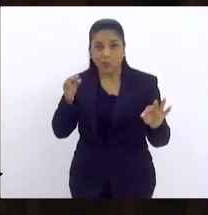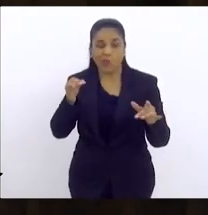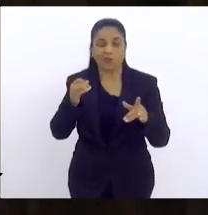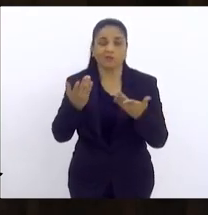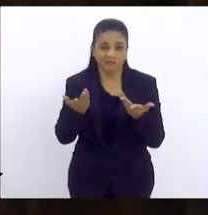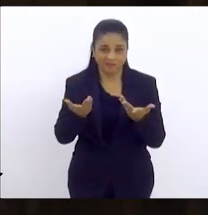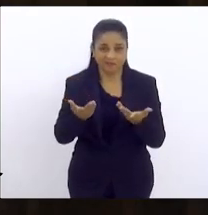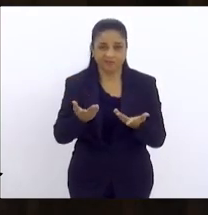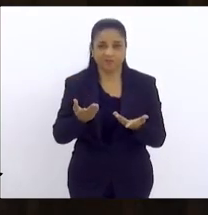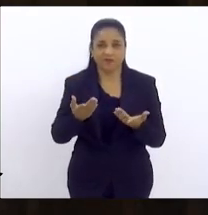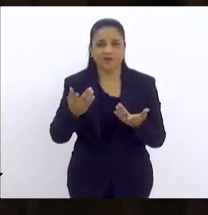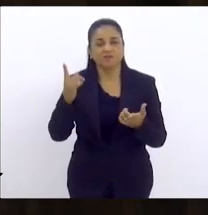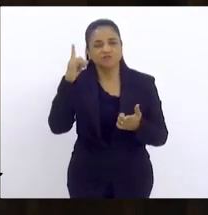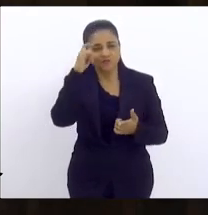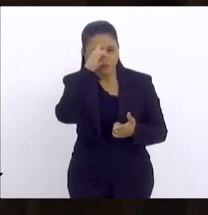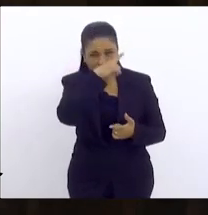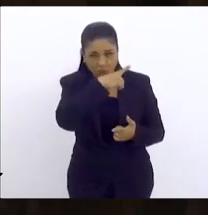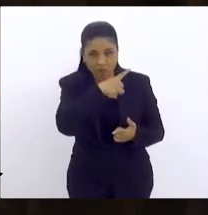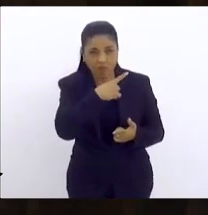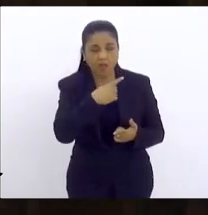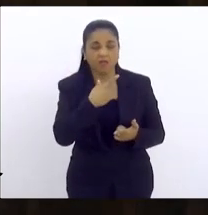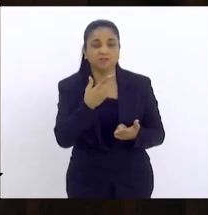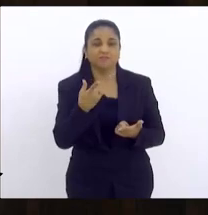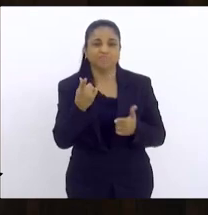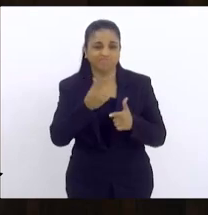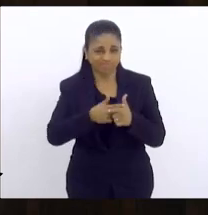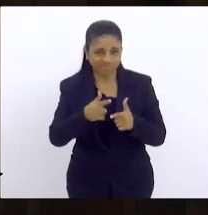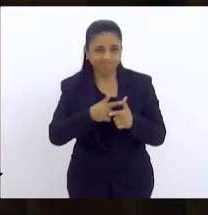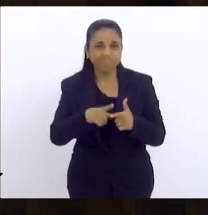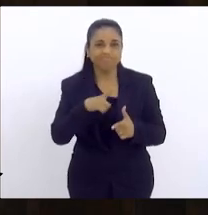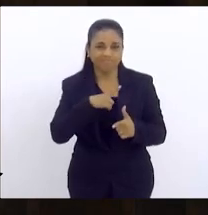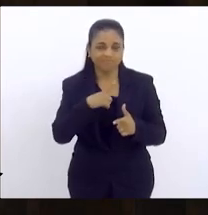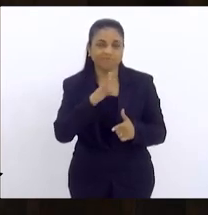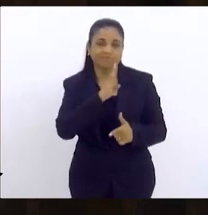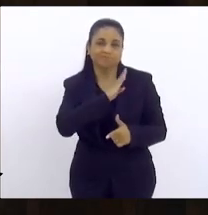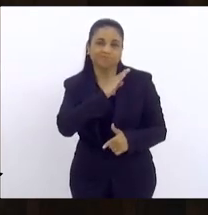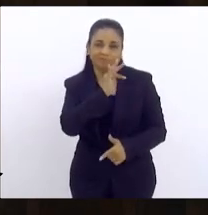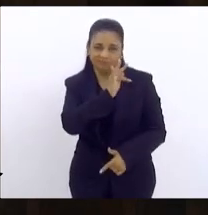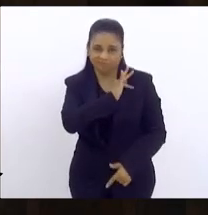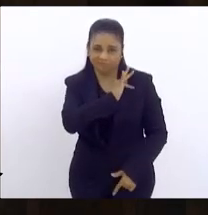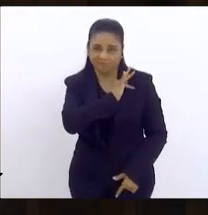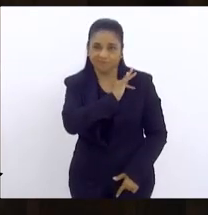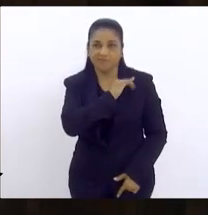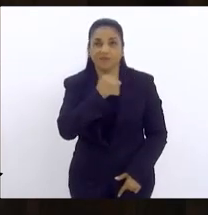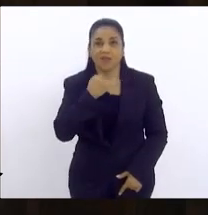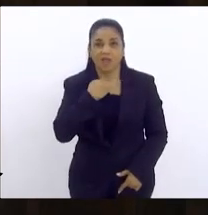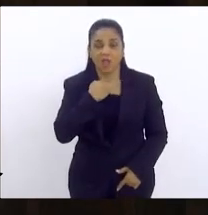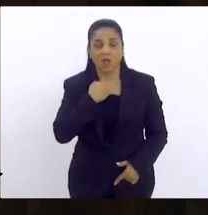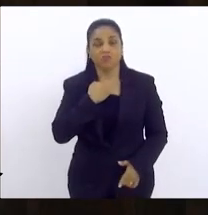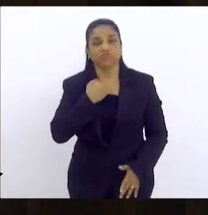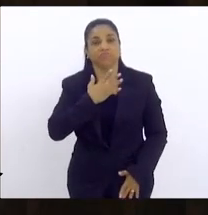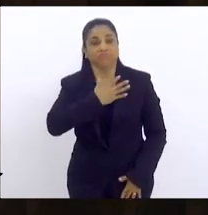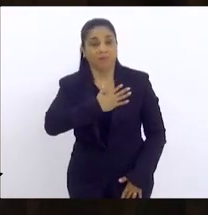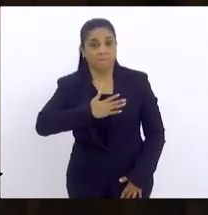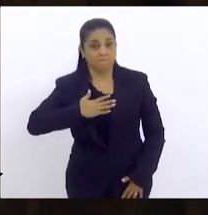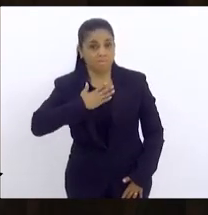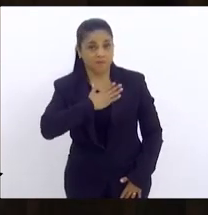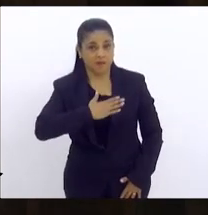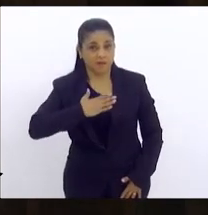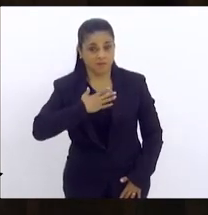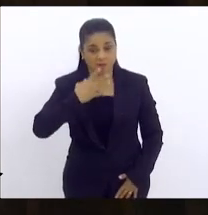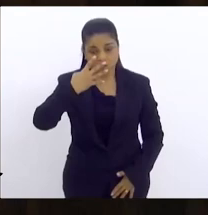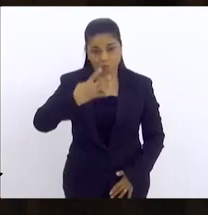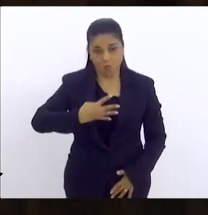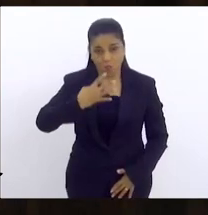Essas são os pouquinho das dificuldades peculiaridade da Baixada Fluminense eu estou tendo prazer de estar